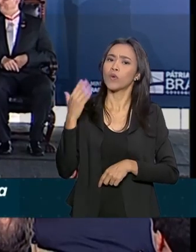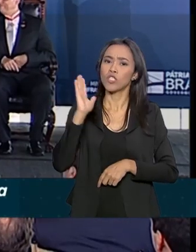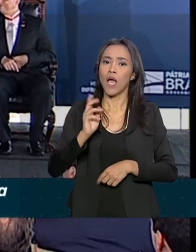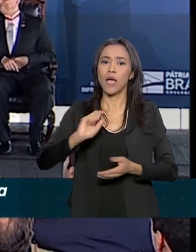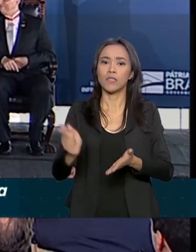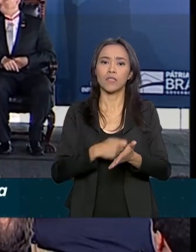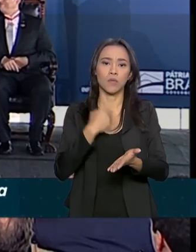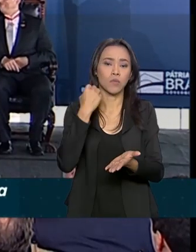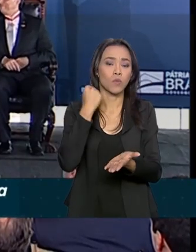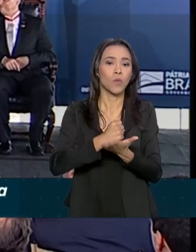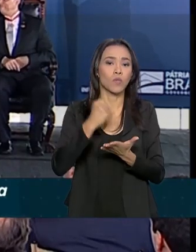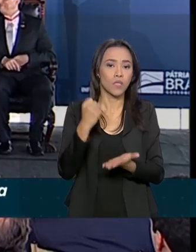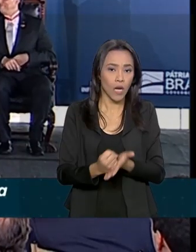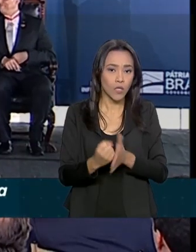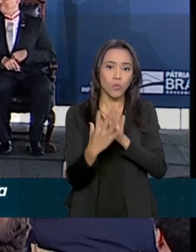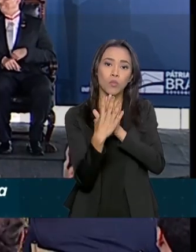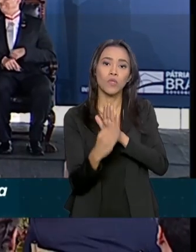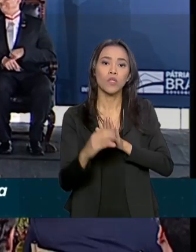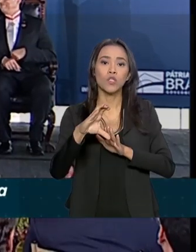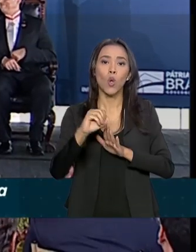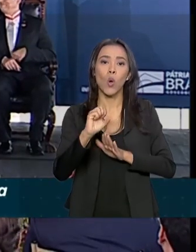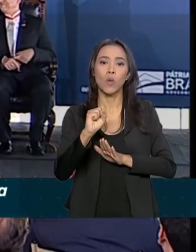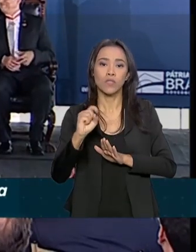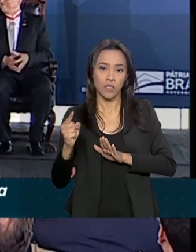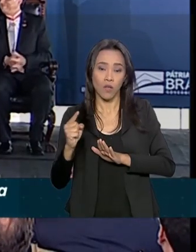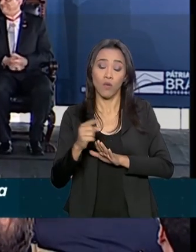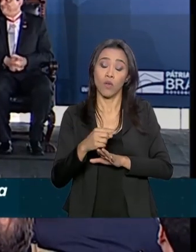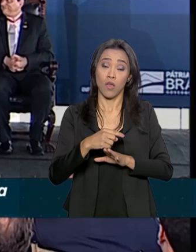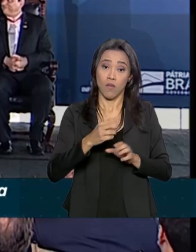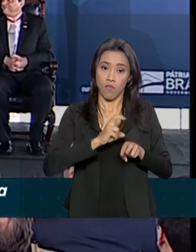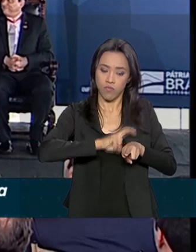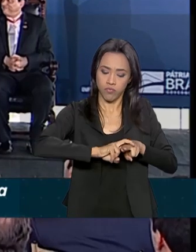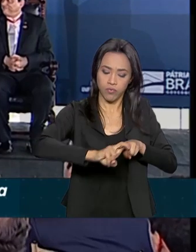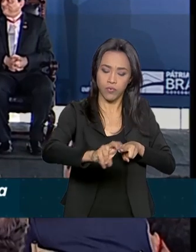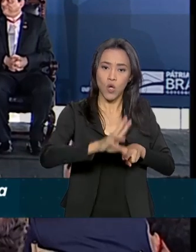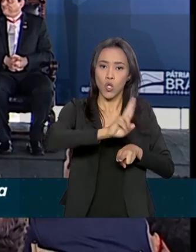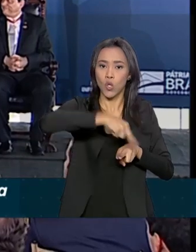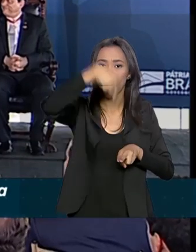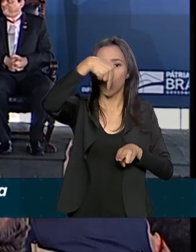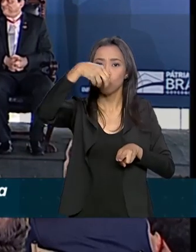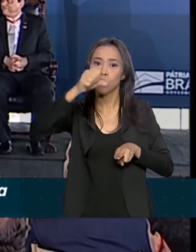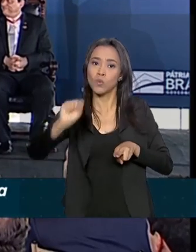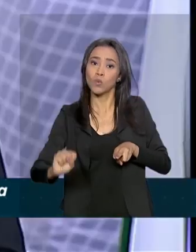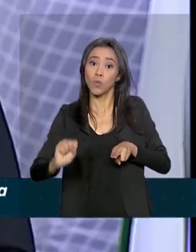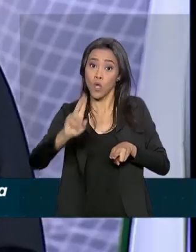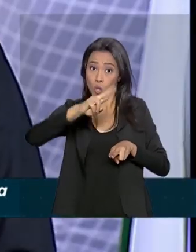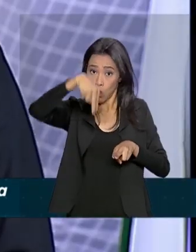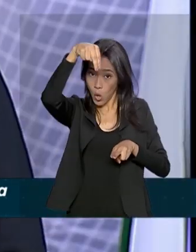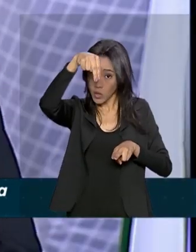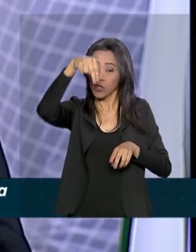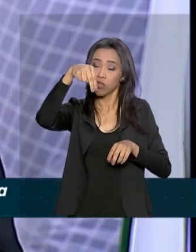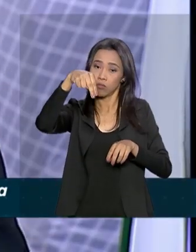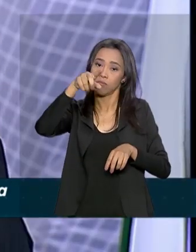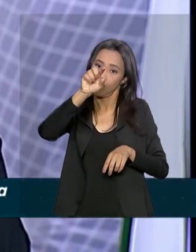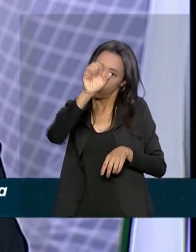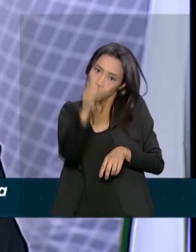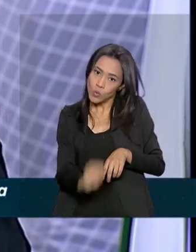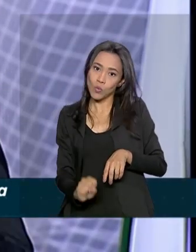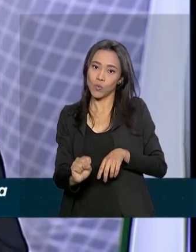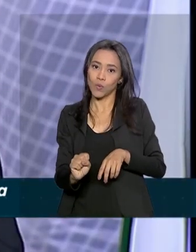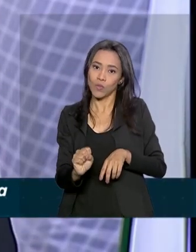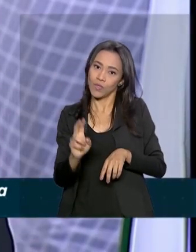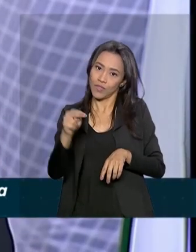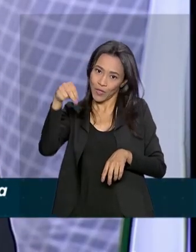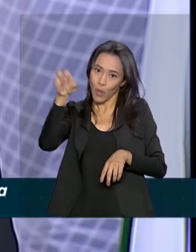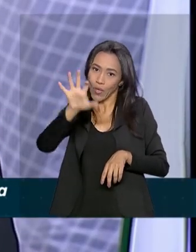concessão da Ferrovia Norte-Sul, que vai ligar toda a malha ferroviária lá do norte, Porto de Itaqui, ou melhor,